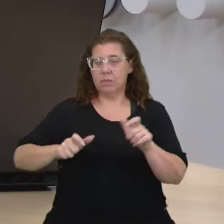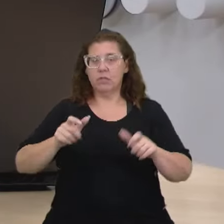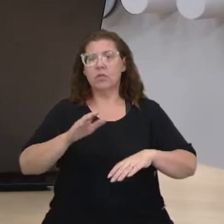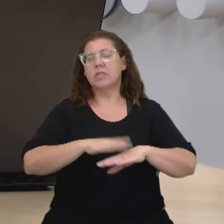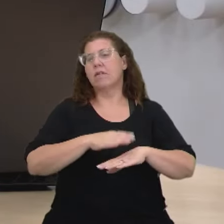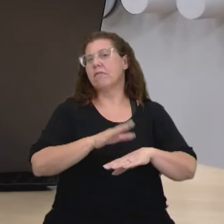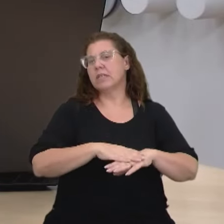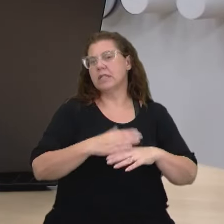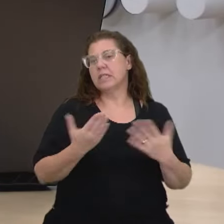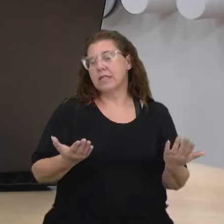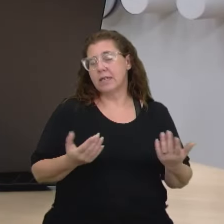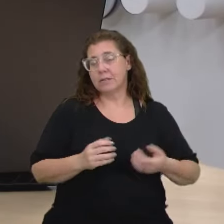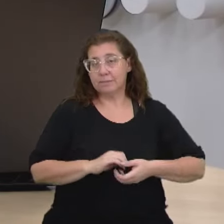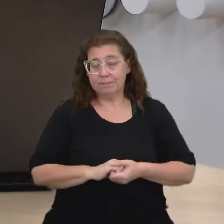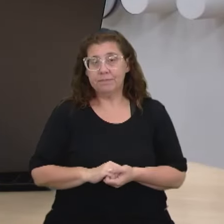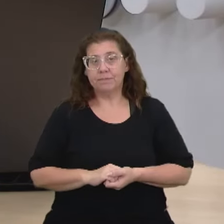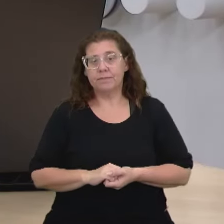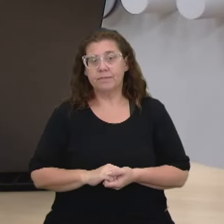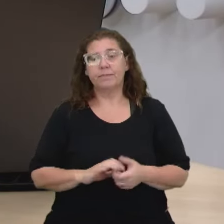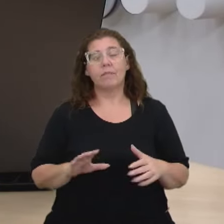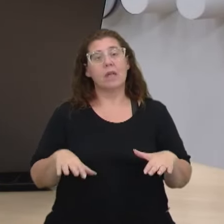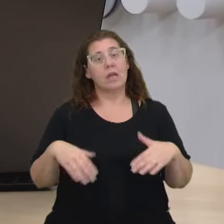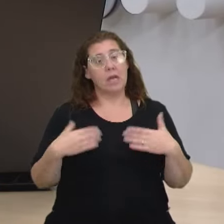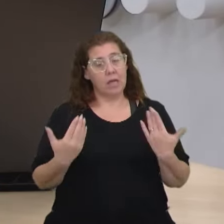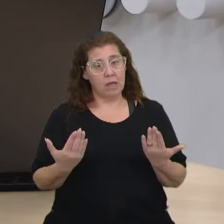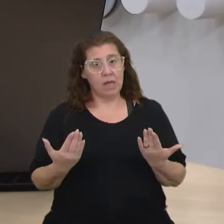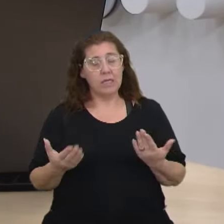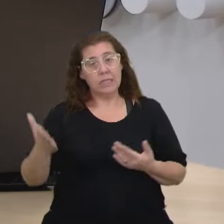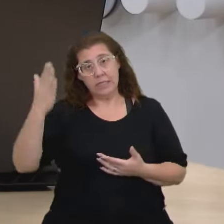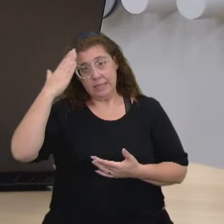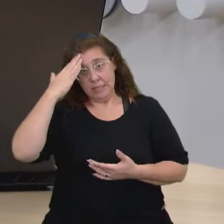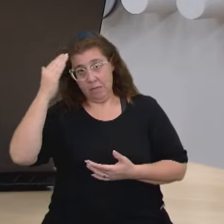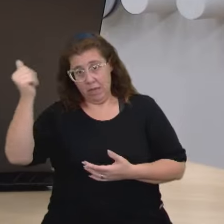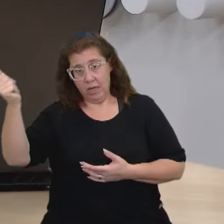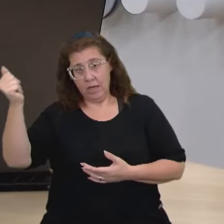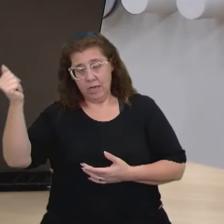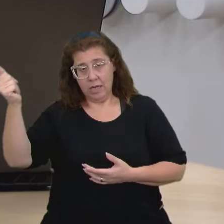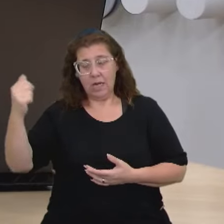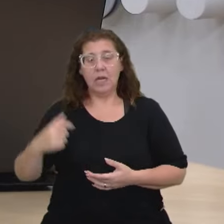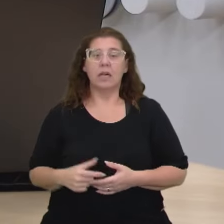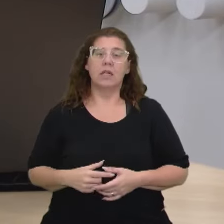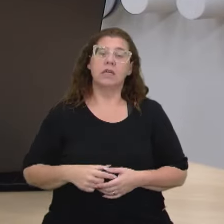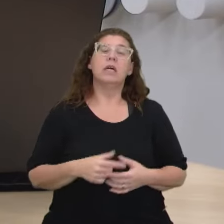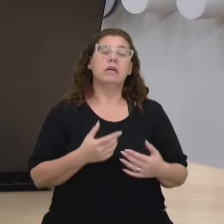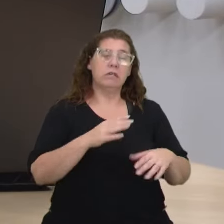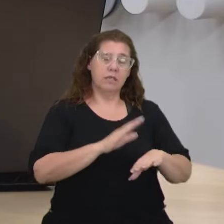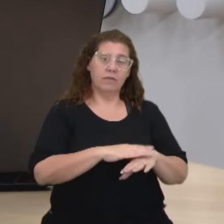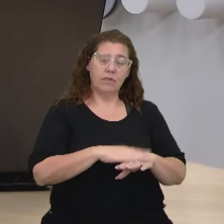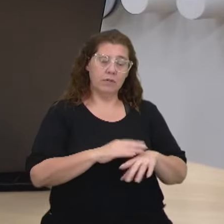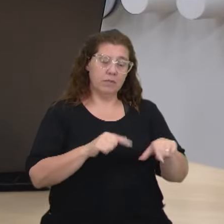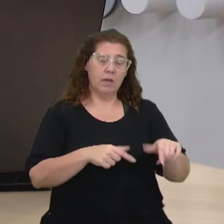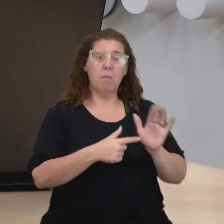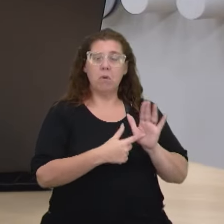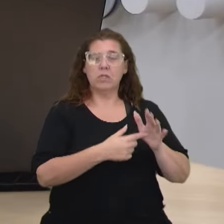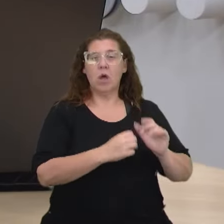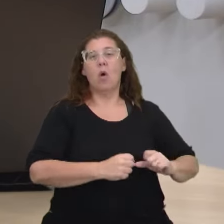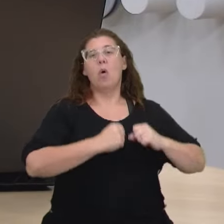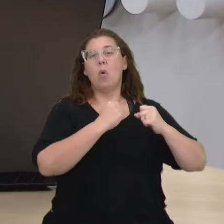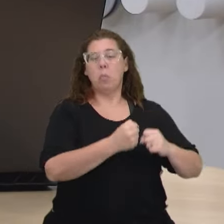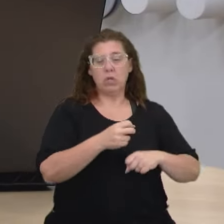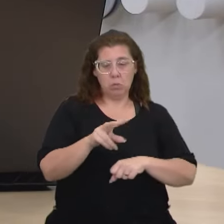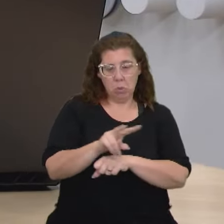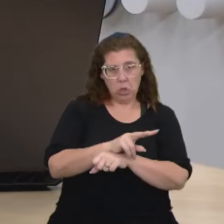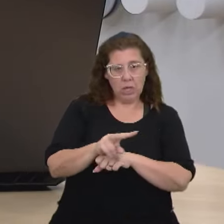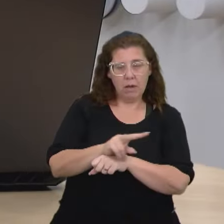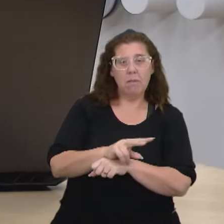estavam fazendo em suas celas. A partir deste saber é que eles exerceriam o seu poder de monitoramento,